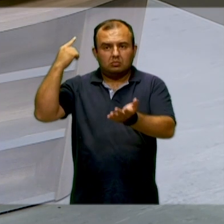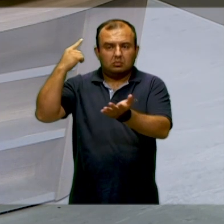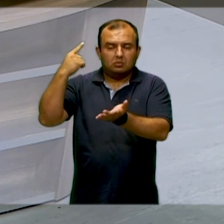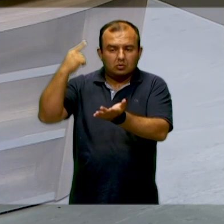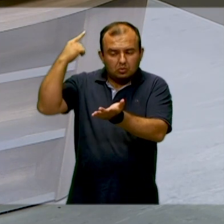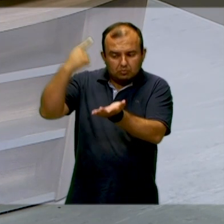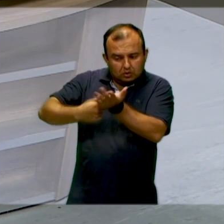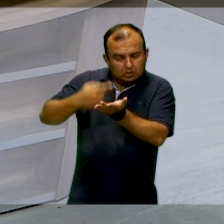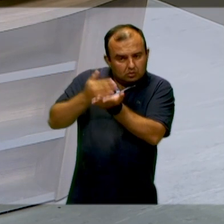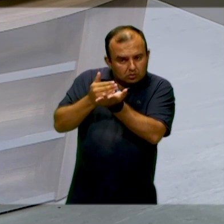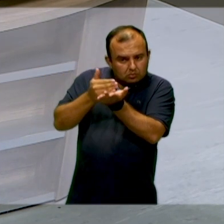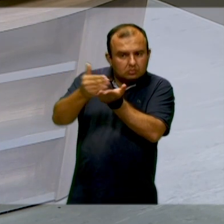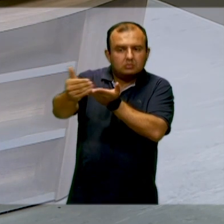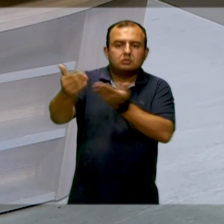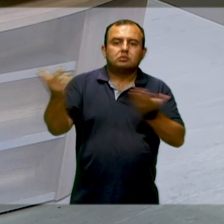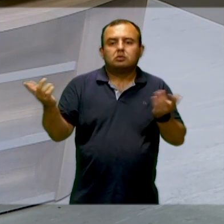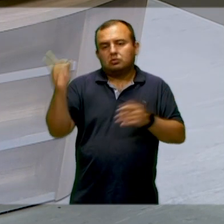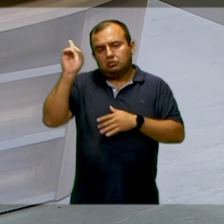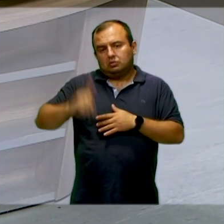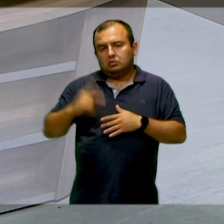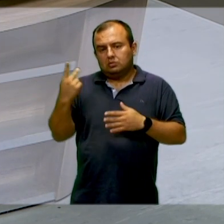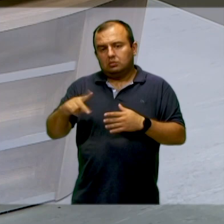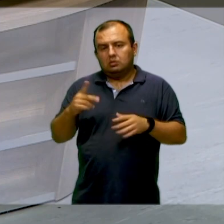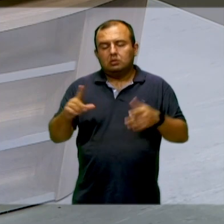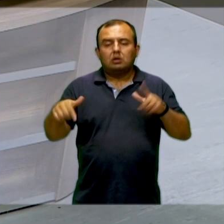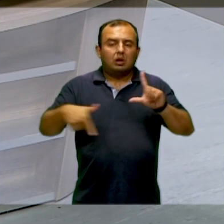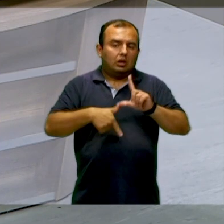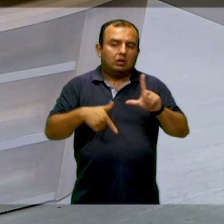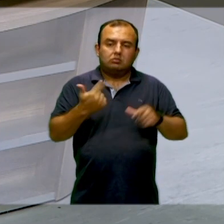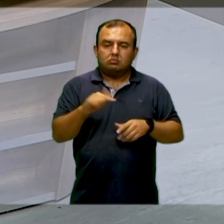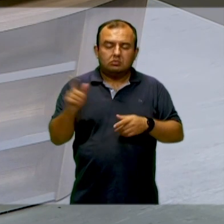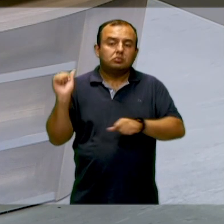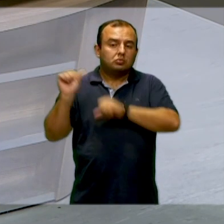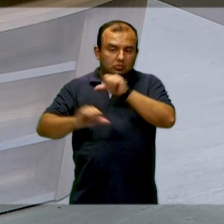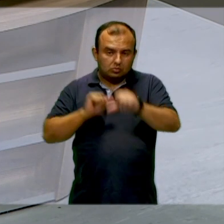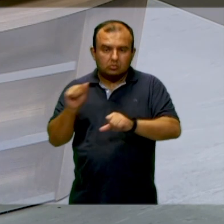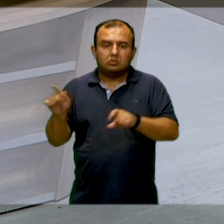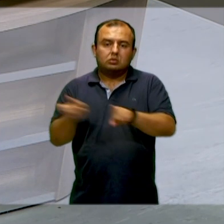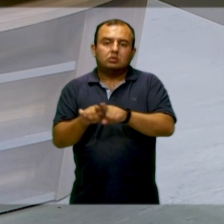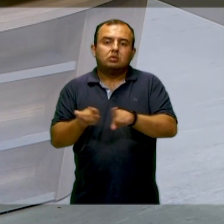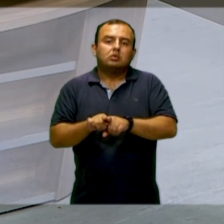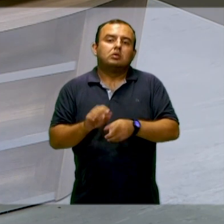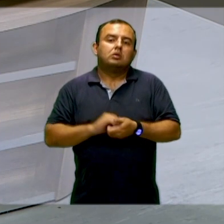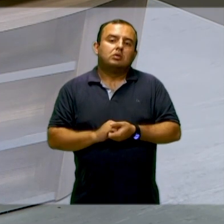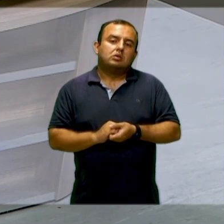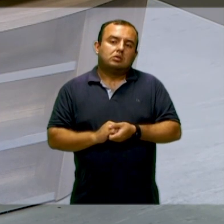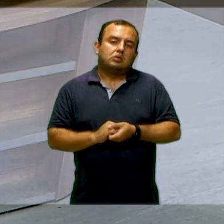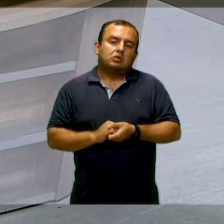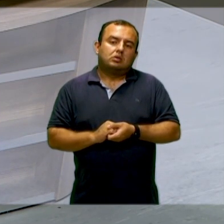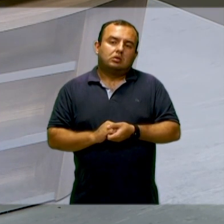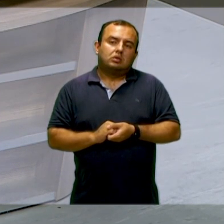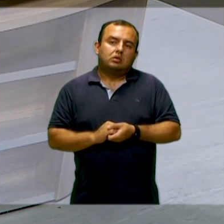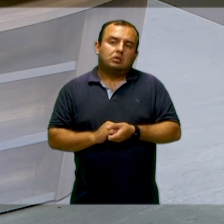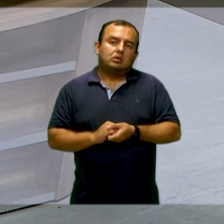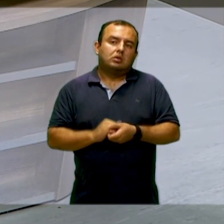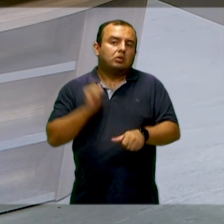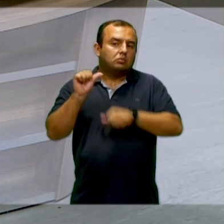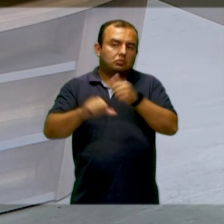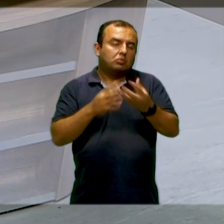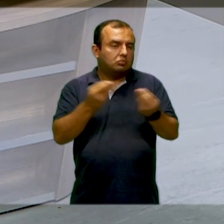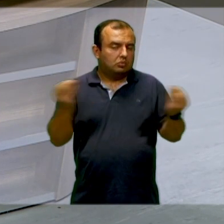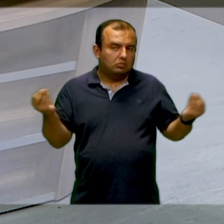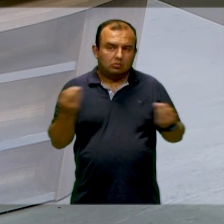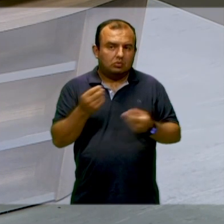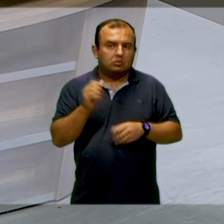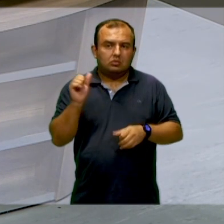para frente, é um direito dele também, não tem nada de legal, foi feito. Fora isso, não muda muita coisa,